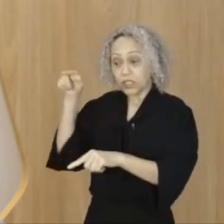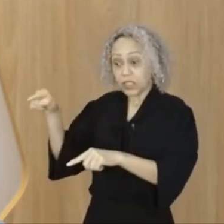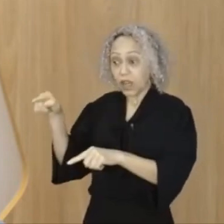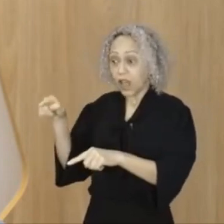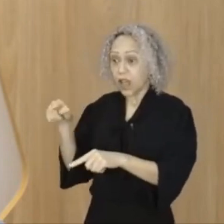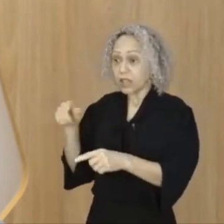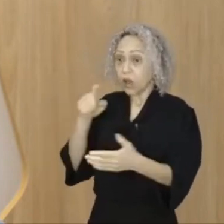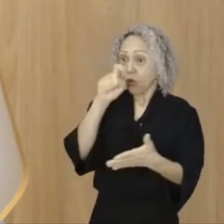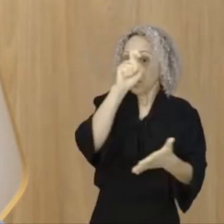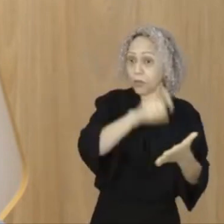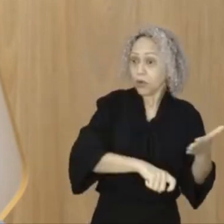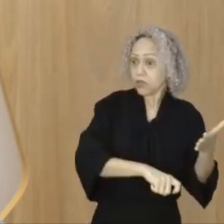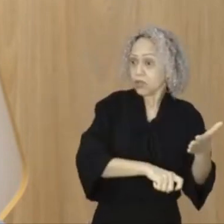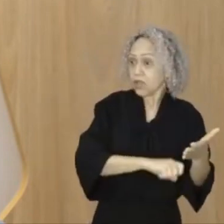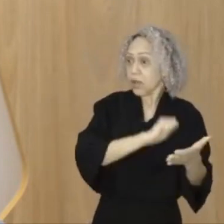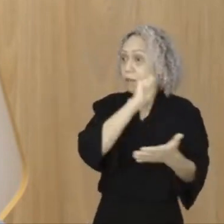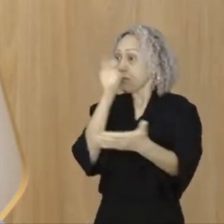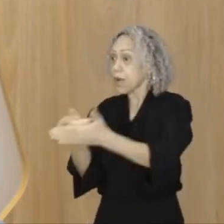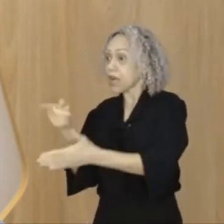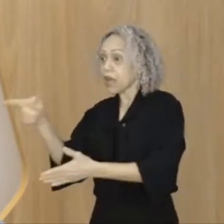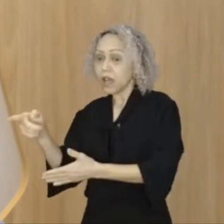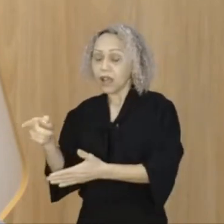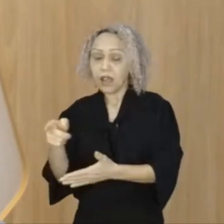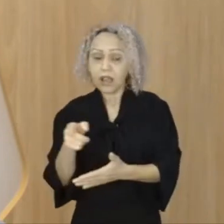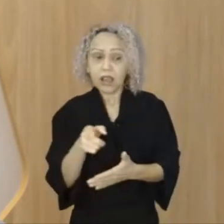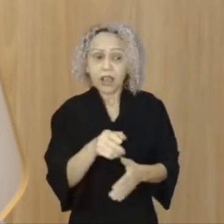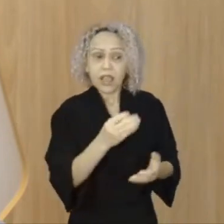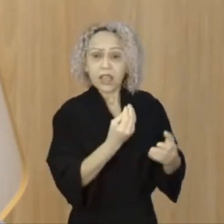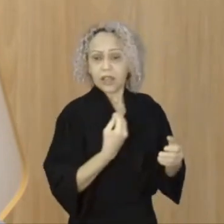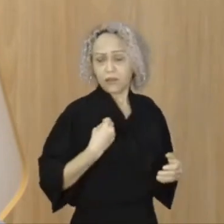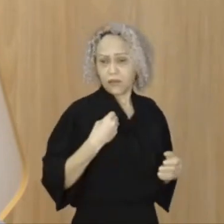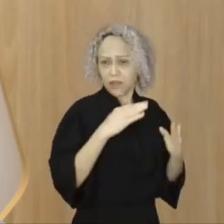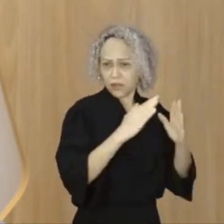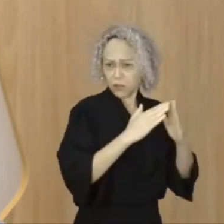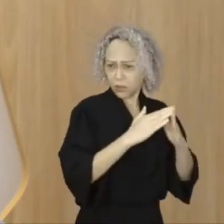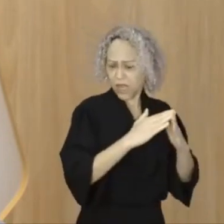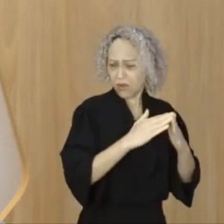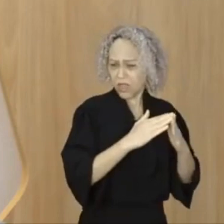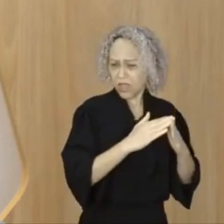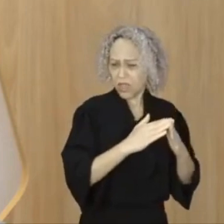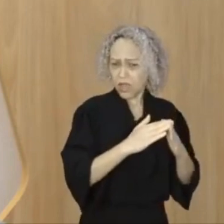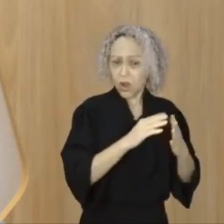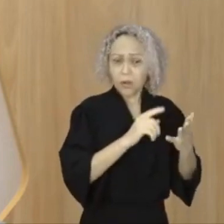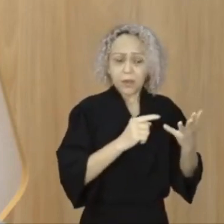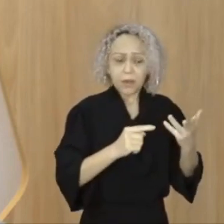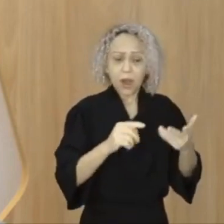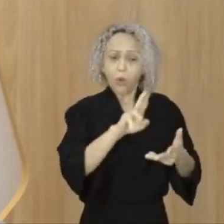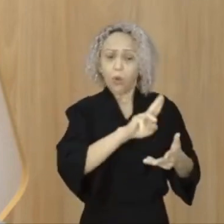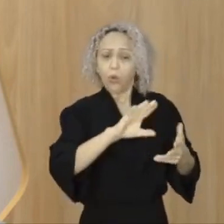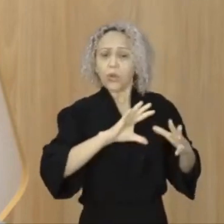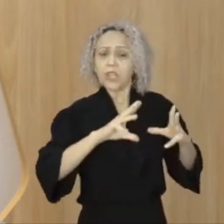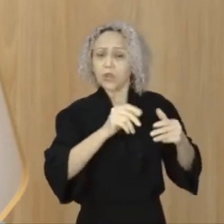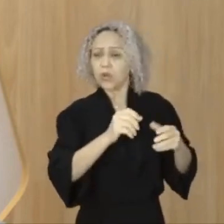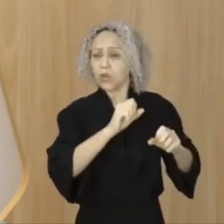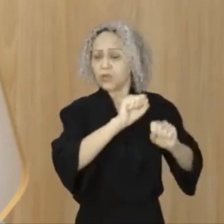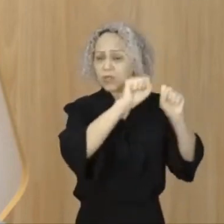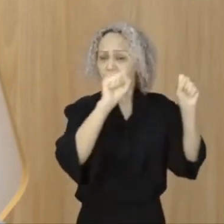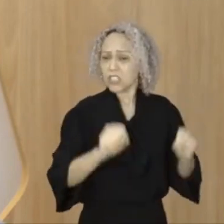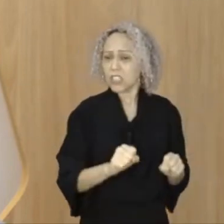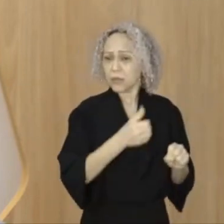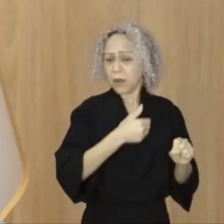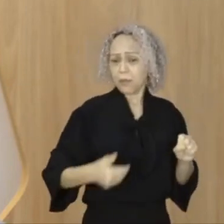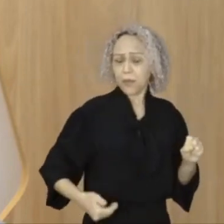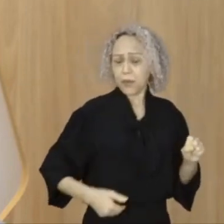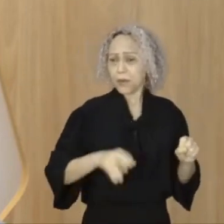82% dos municípios e estados mais pobres vão receber muito mais. Agora, é lógico que ninguém vai perder, porque a economia cresce e todos vão ganhar com a